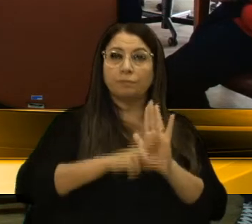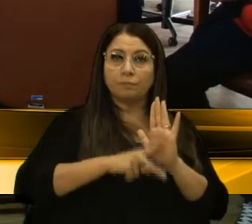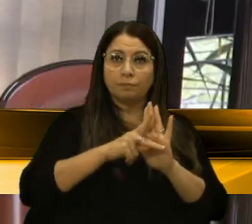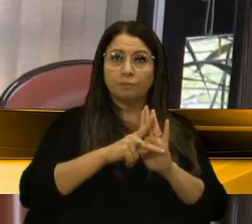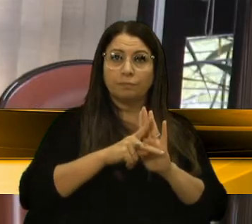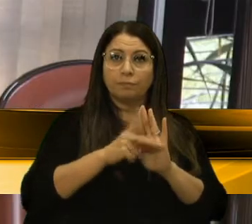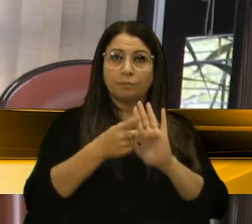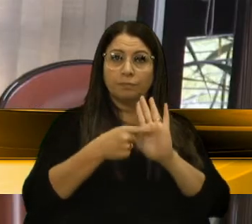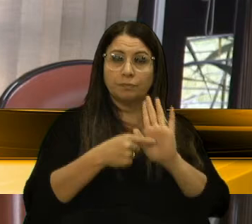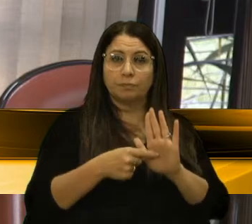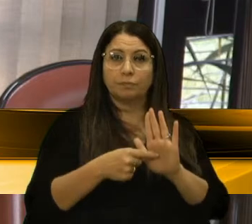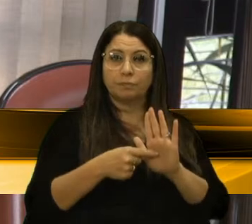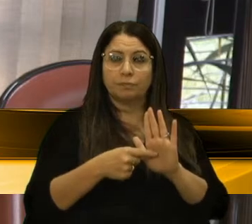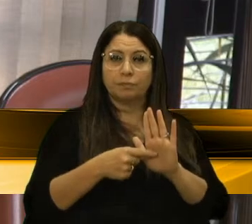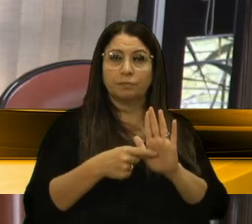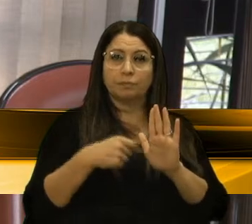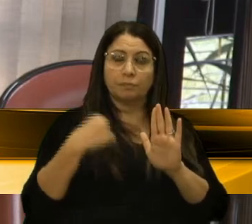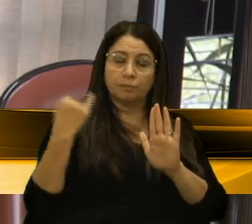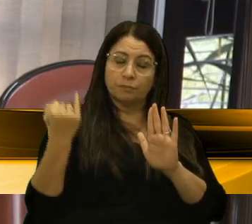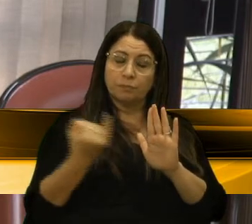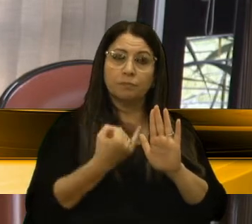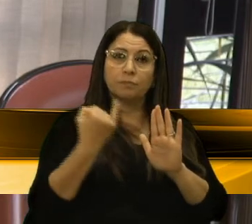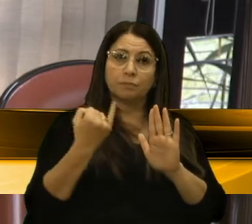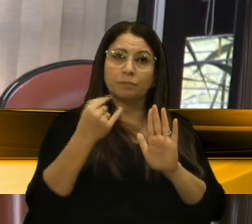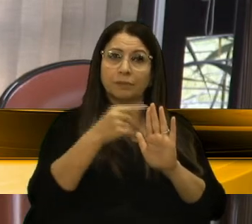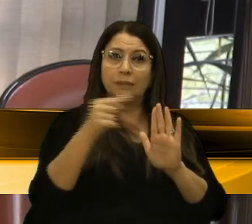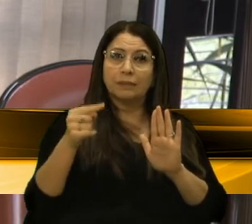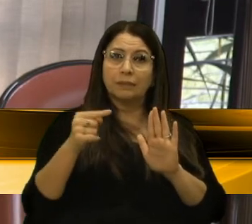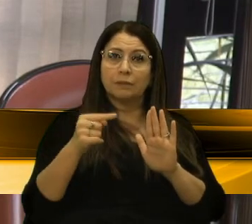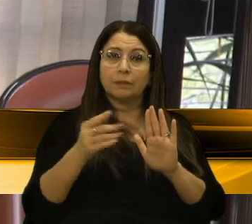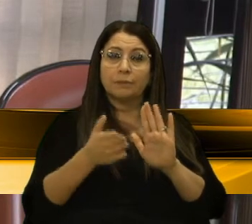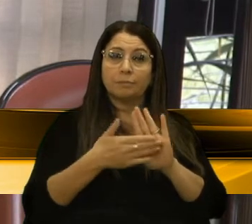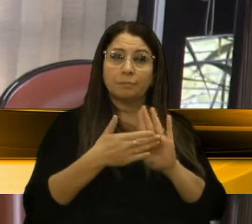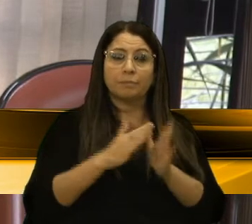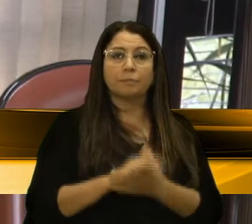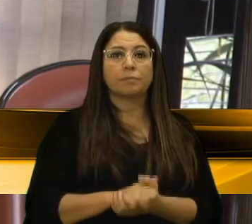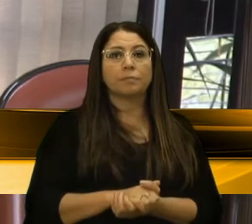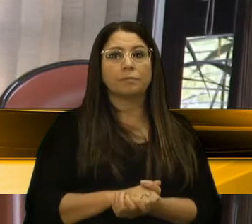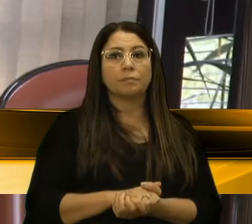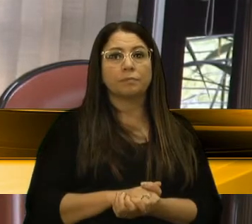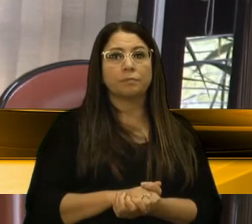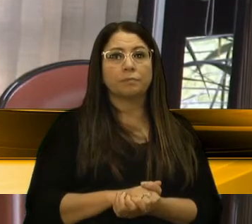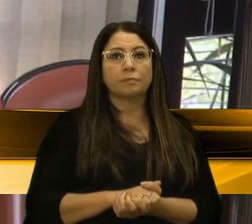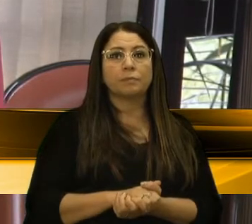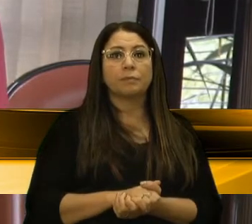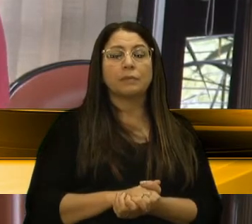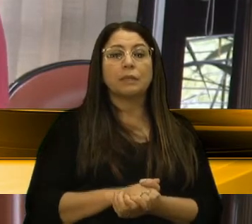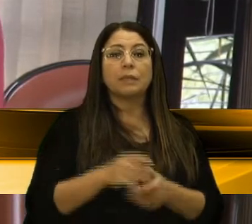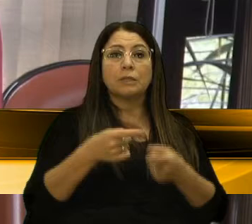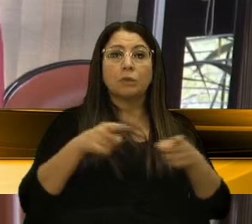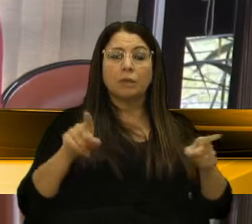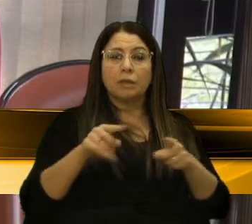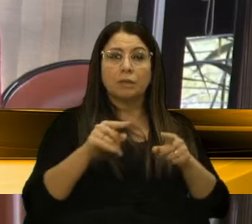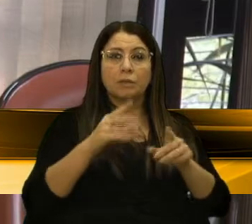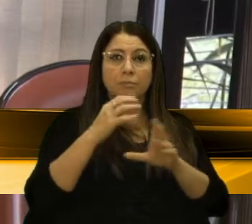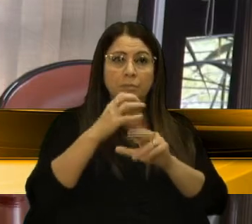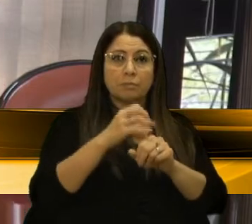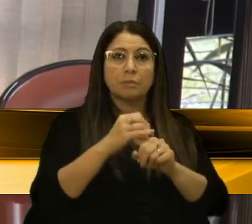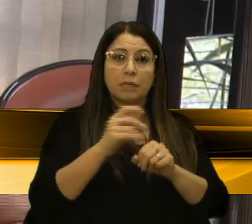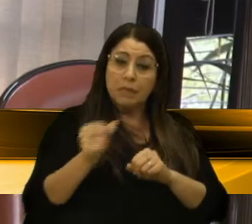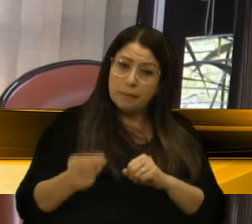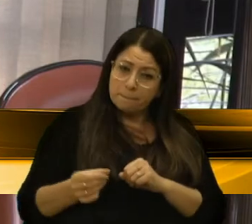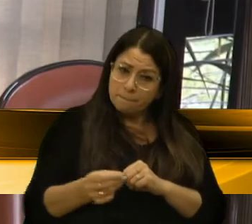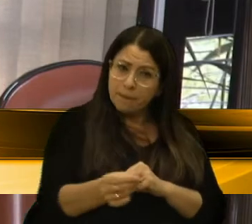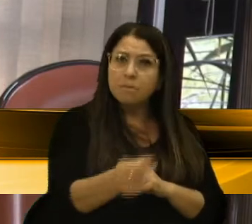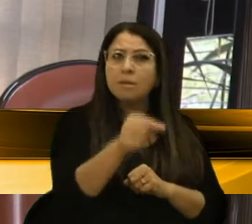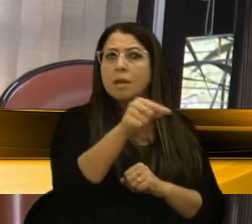que mostra a importância, né, dessa propositura. A Orquestra de Sopro ela é um patrimônio imaterial de